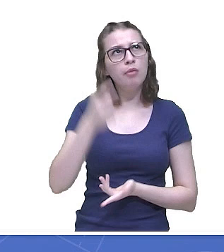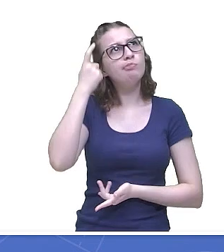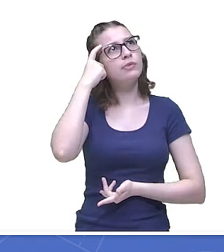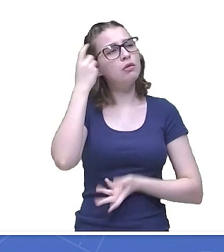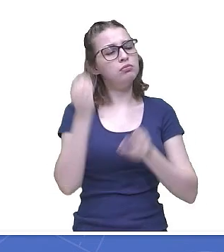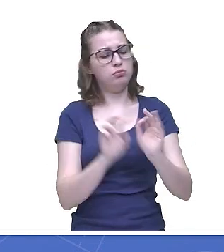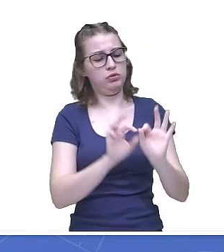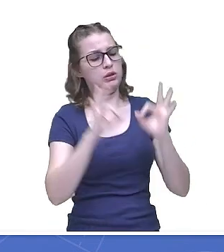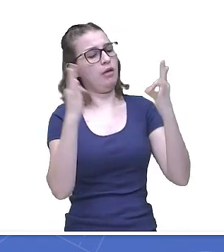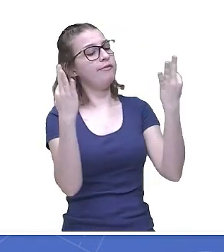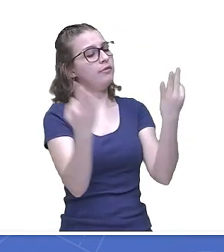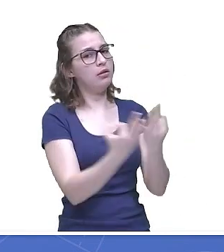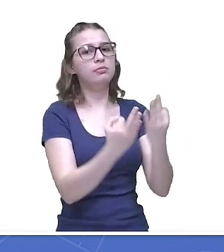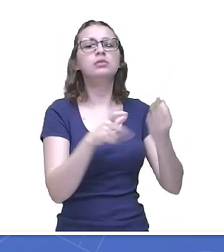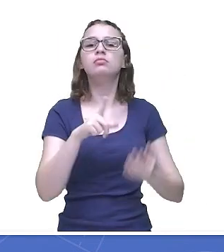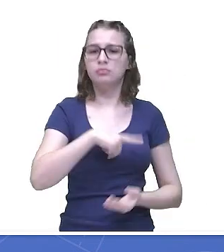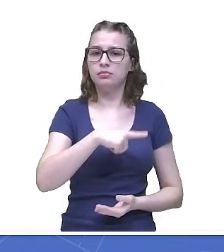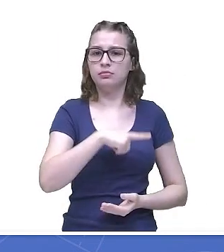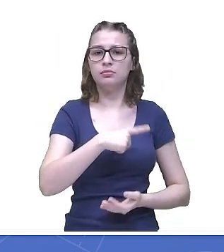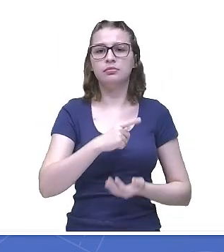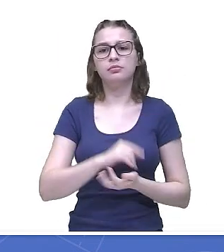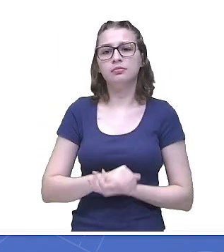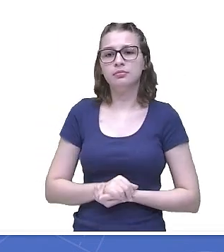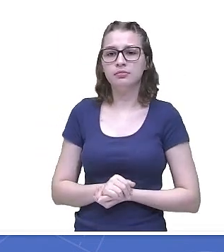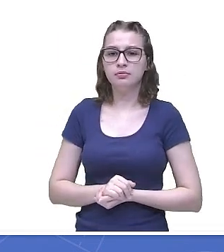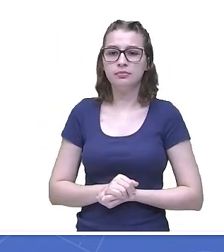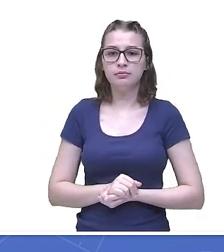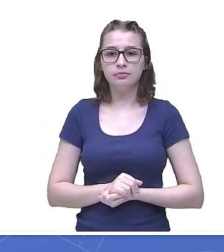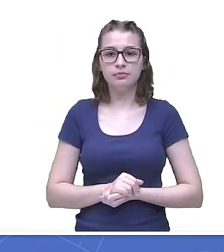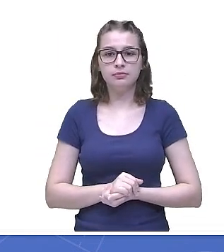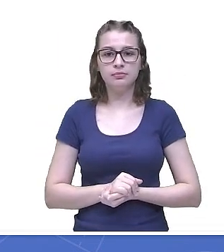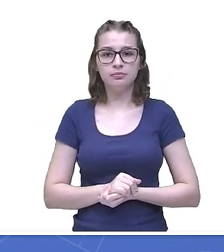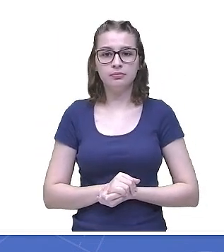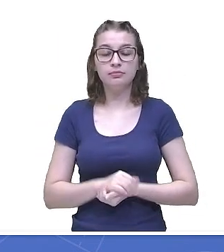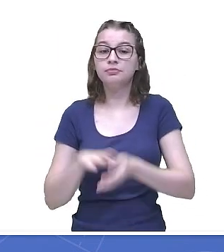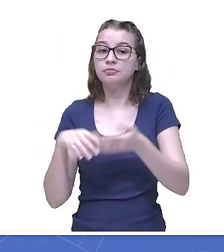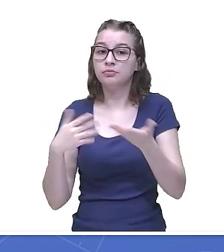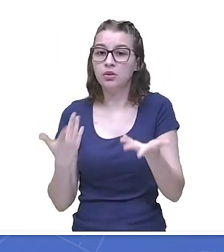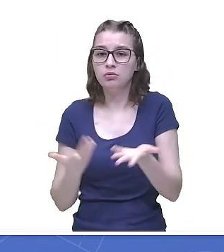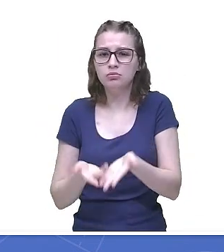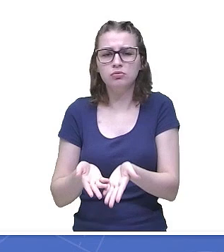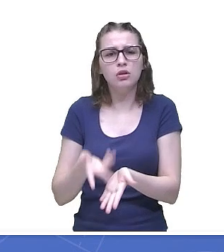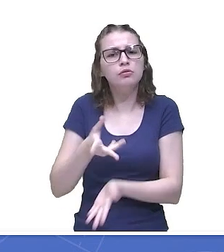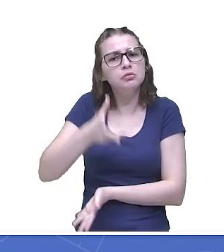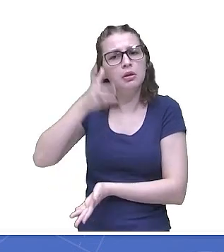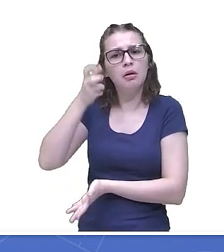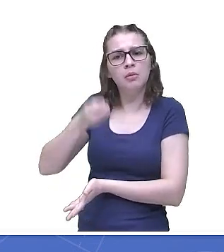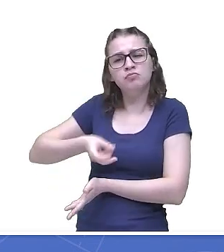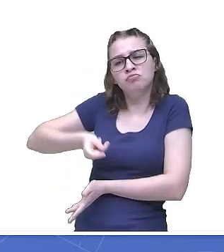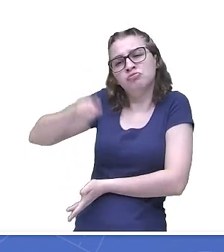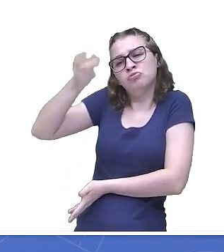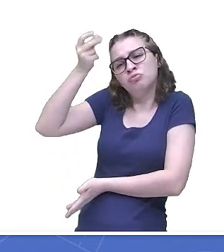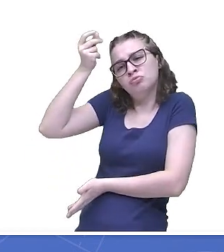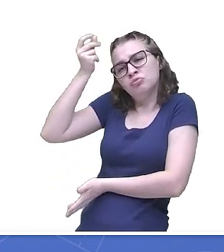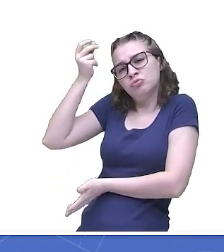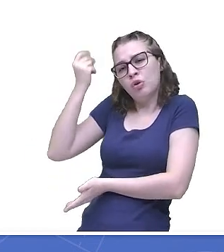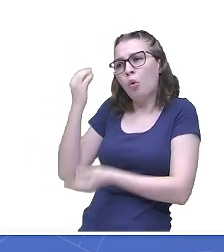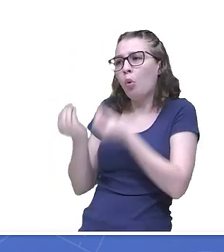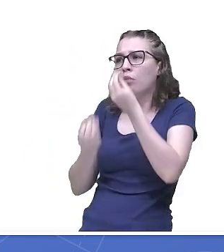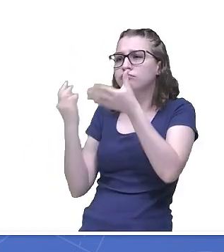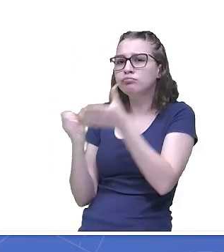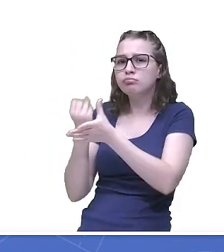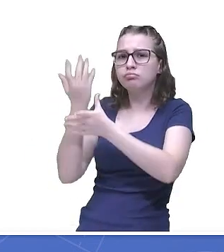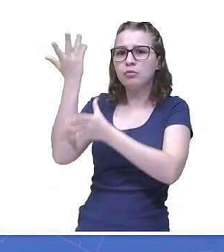família, certo? Muito bem. Então nós vimos aí a origem da família, de onde veio esse termo, né? O termo